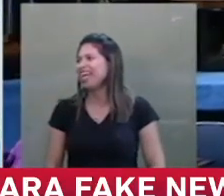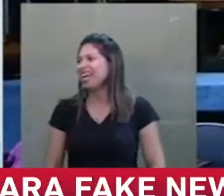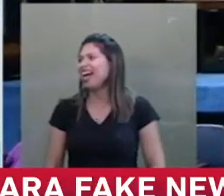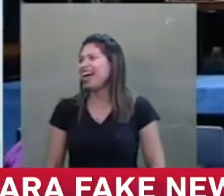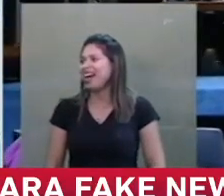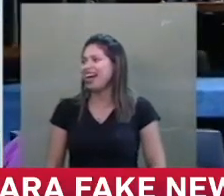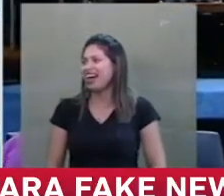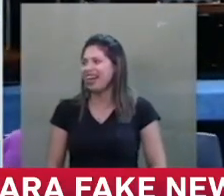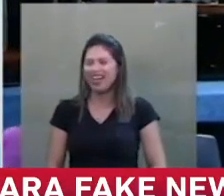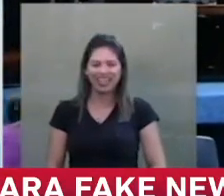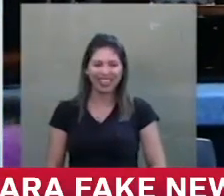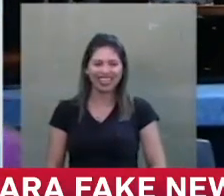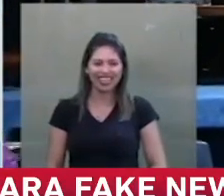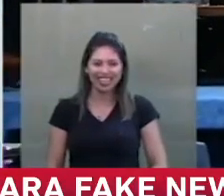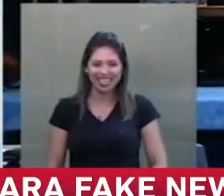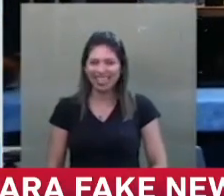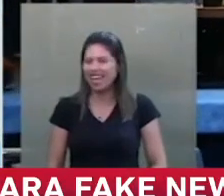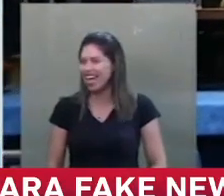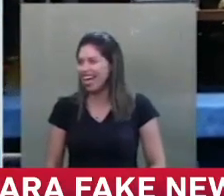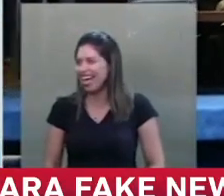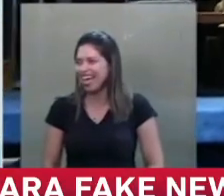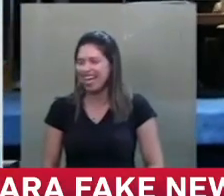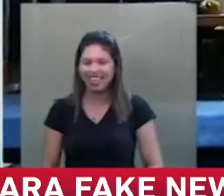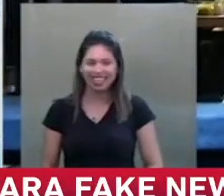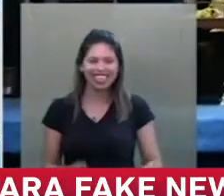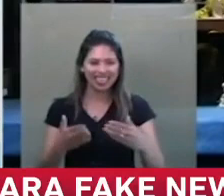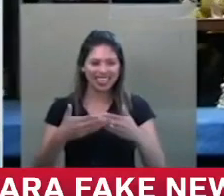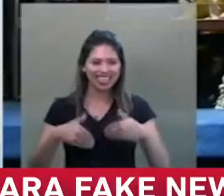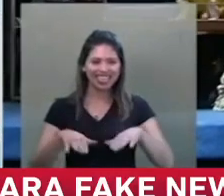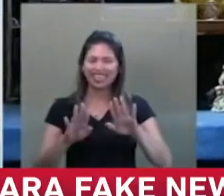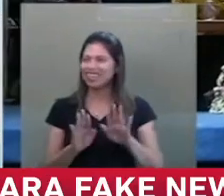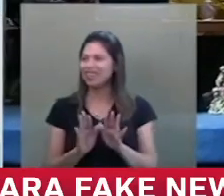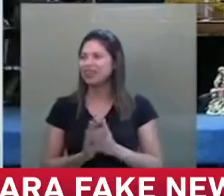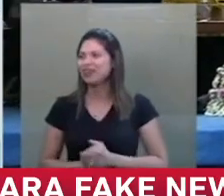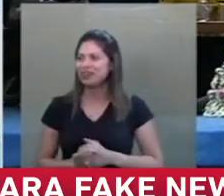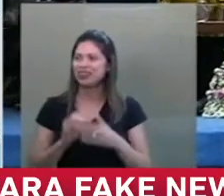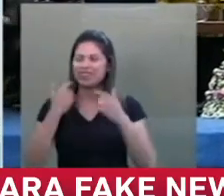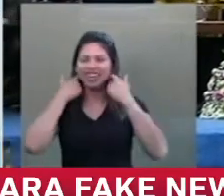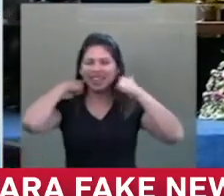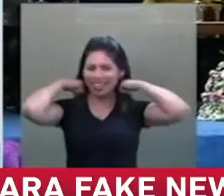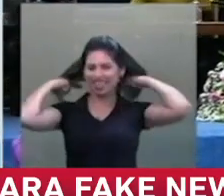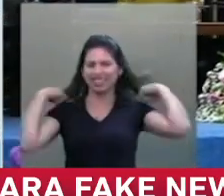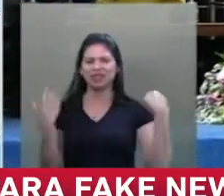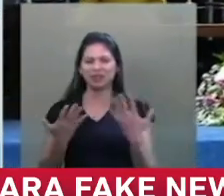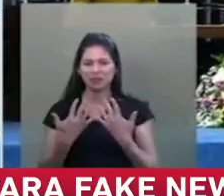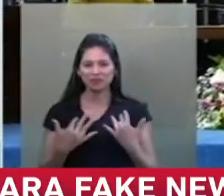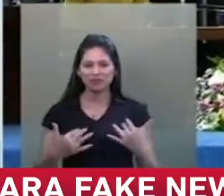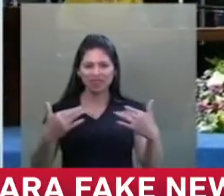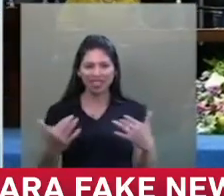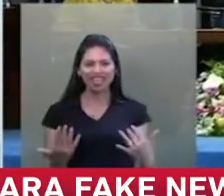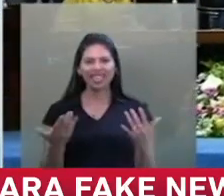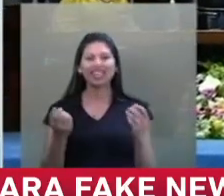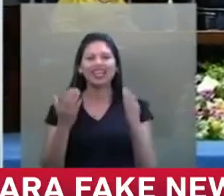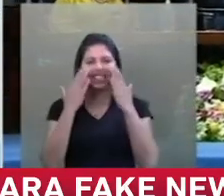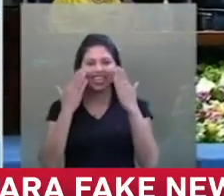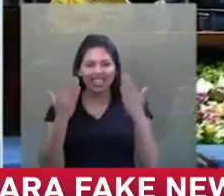presidente retirou um dispositivo da lei, entre eles o que prevê pena de 5 anos de prisão